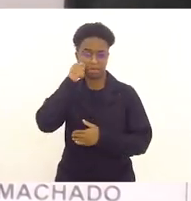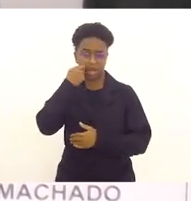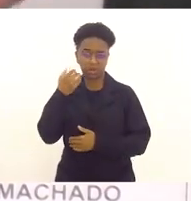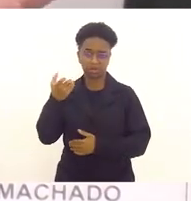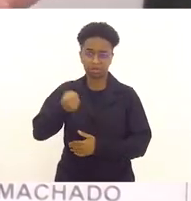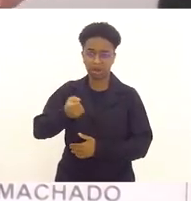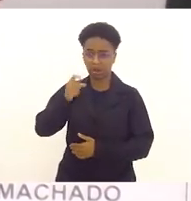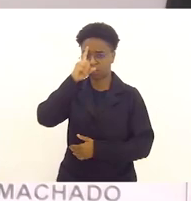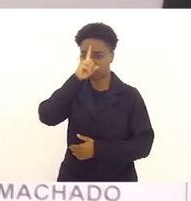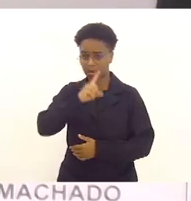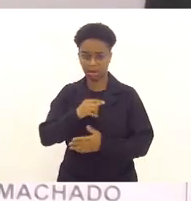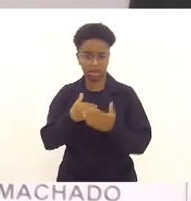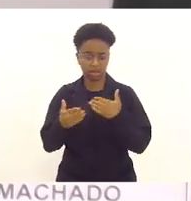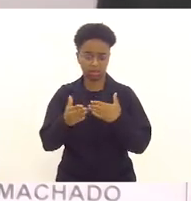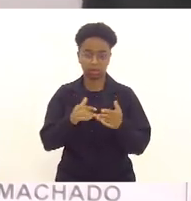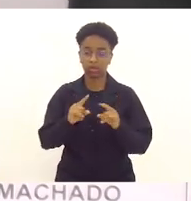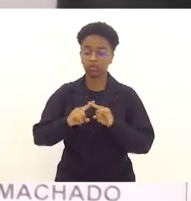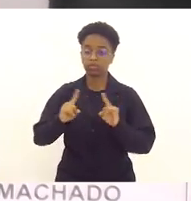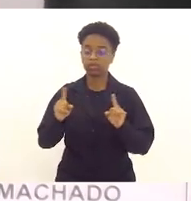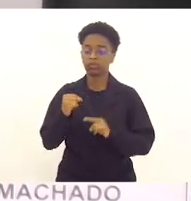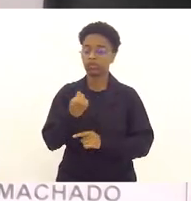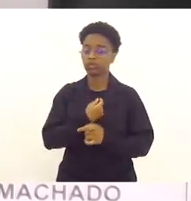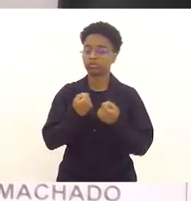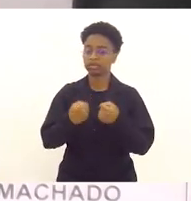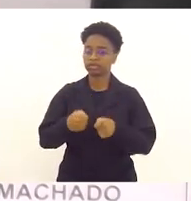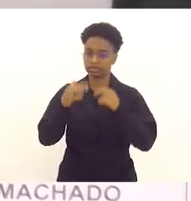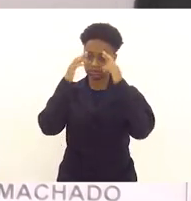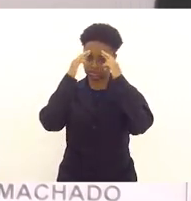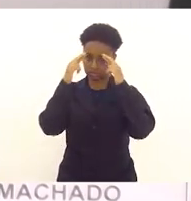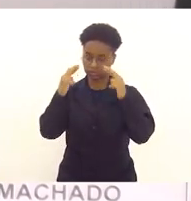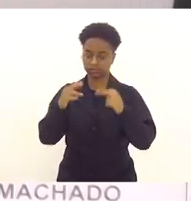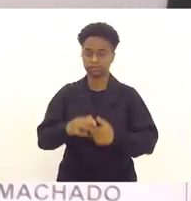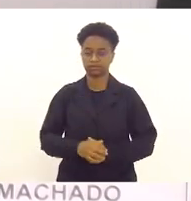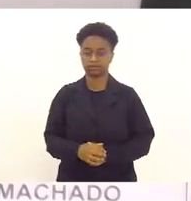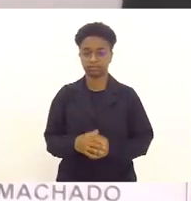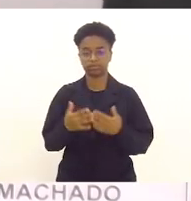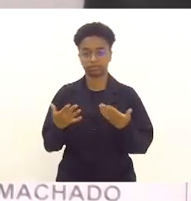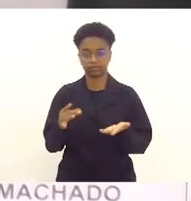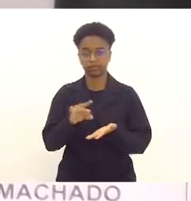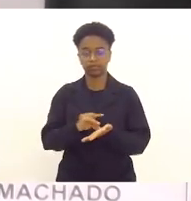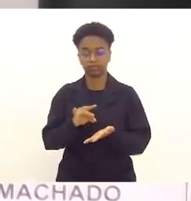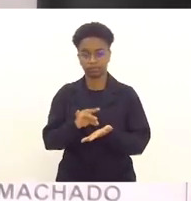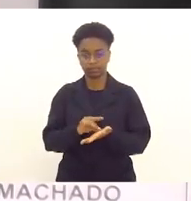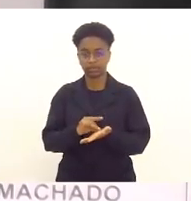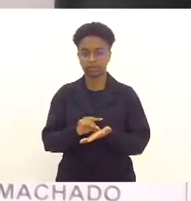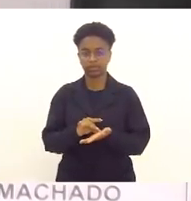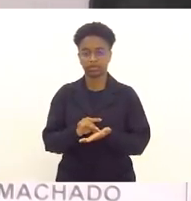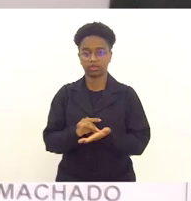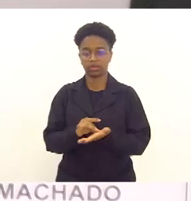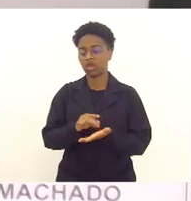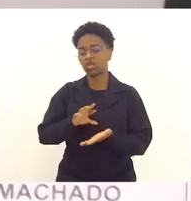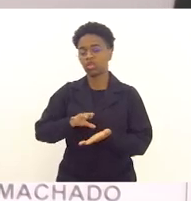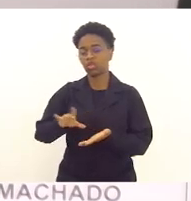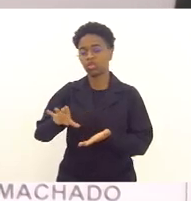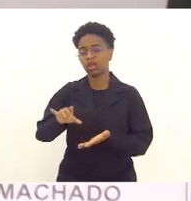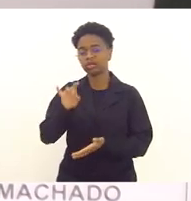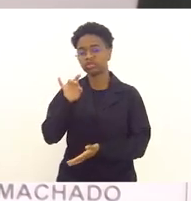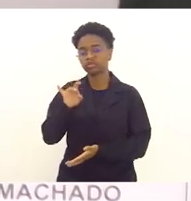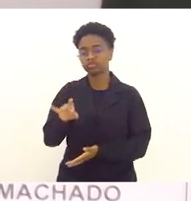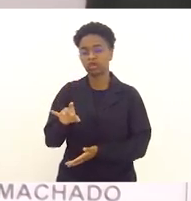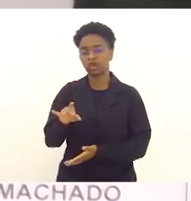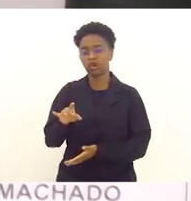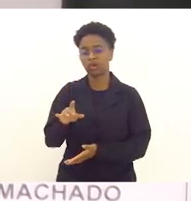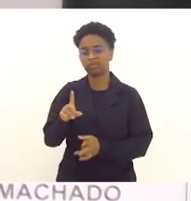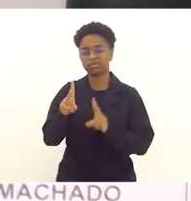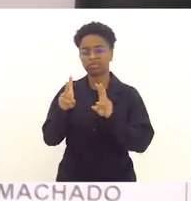branco amarelo a gente precisa se respeitar e isso realmente não passa só nessa questão da